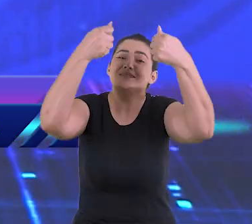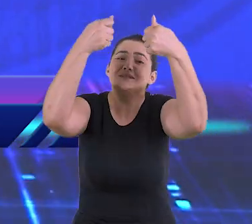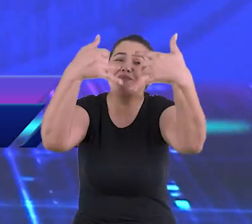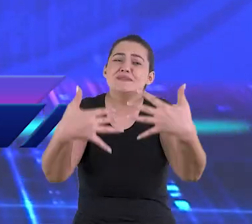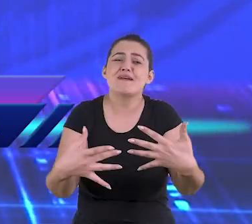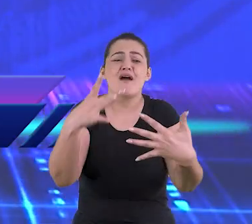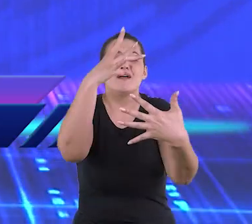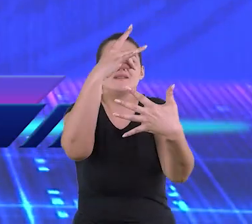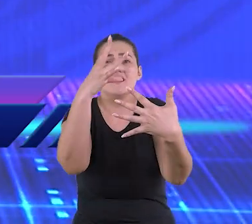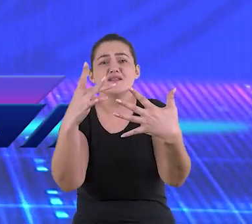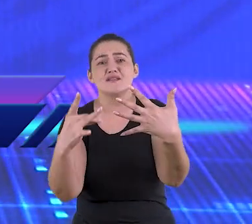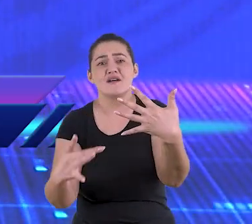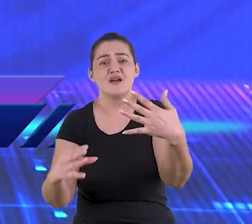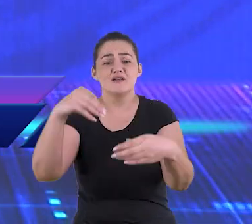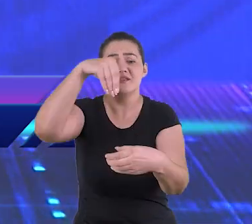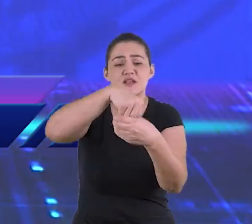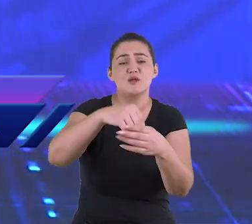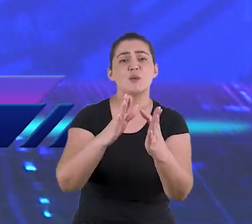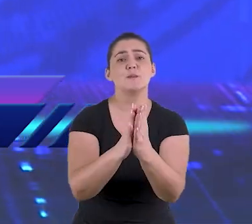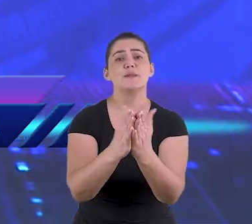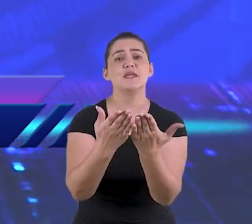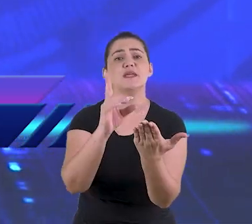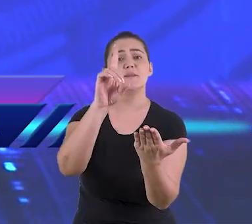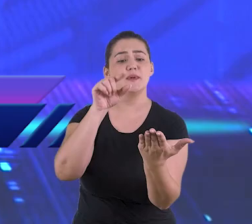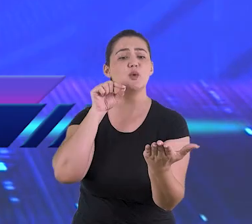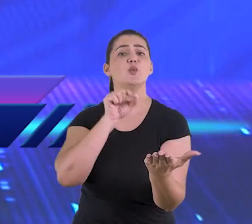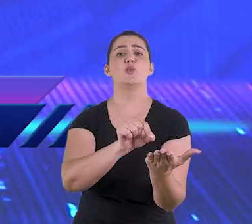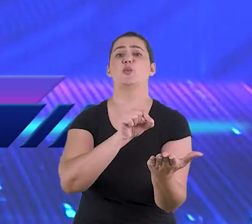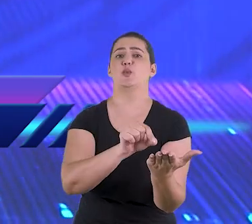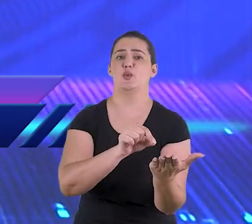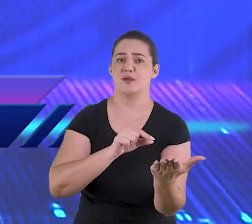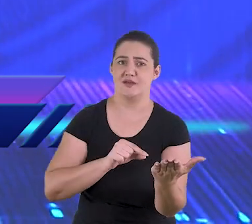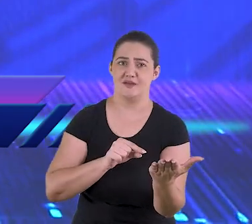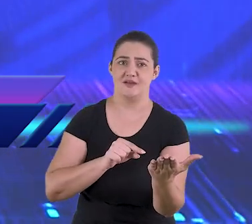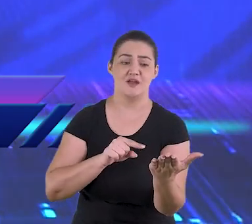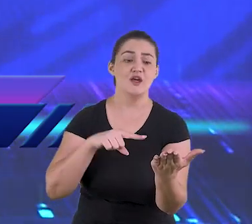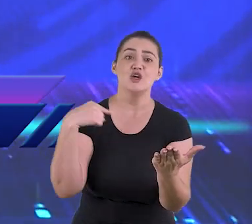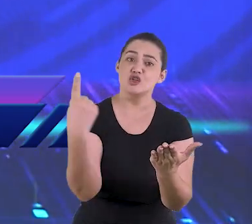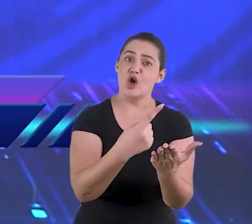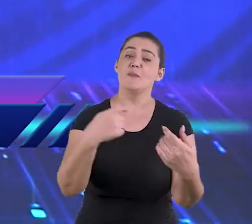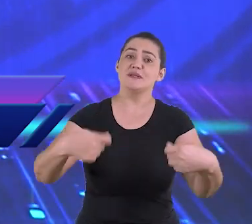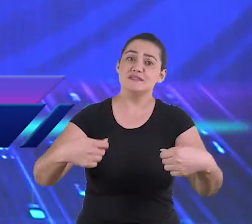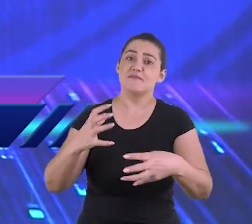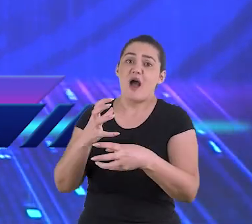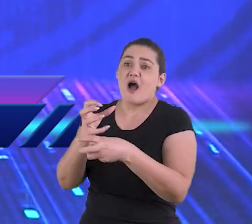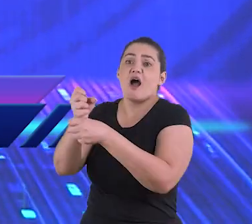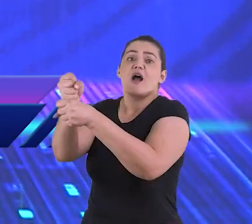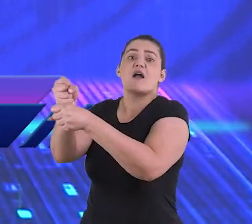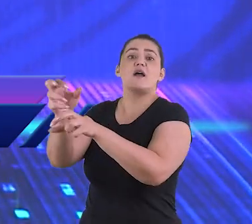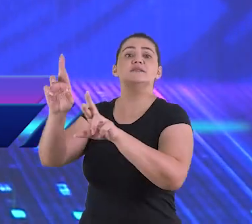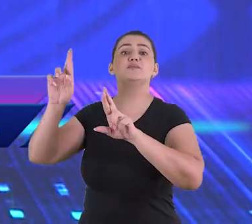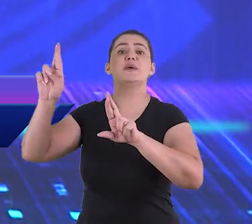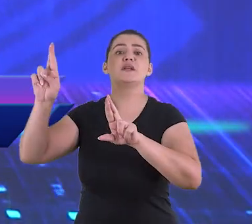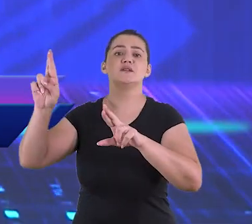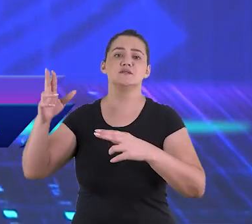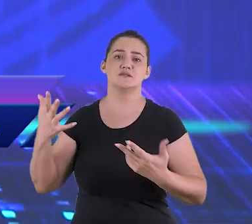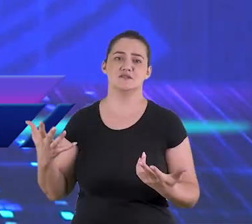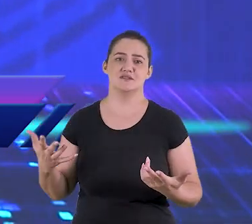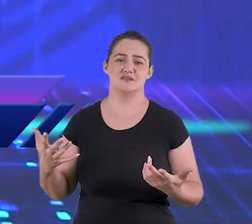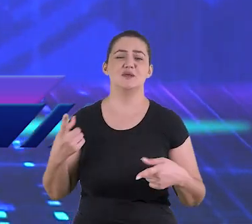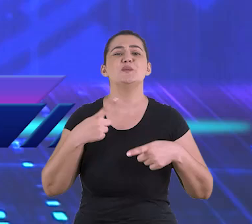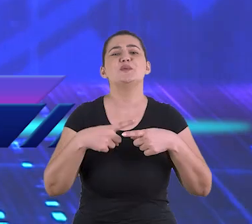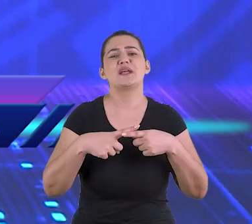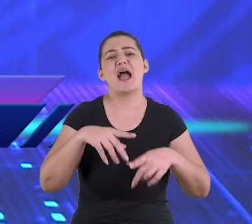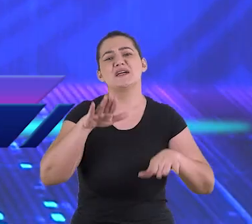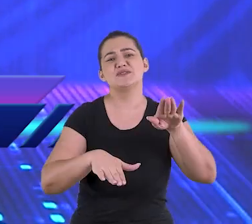entender a palavra de Deus, para que nós nos agarremos na esperança. Porque muitas pessoas podem criar para